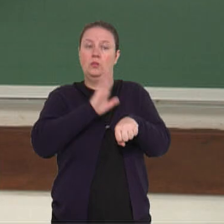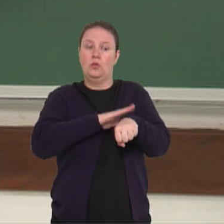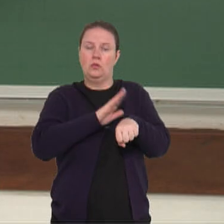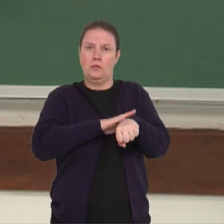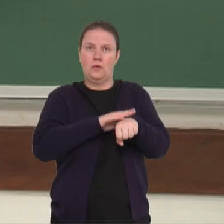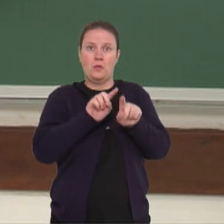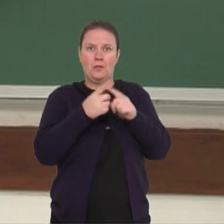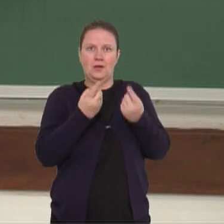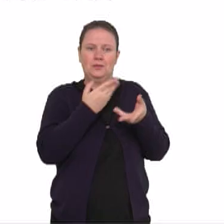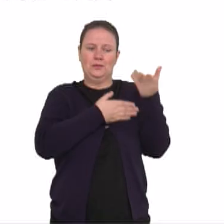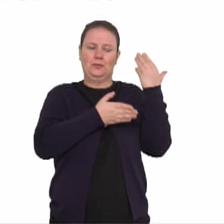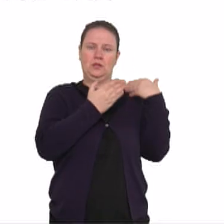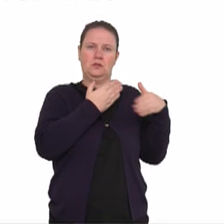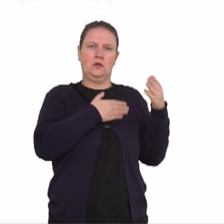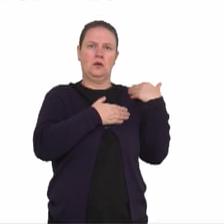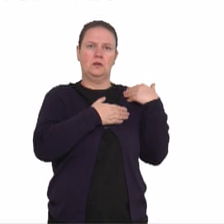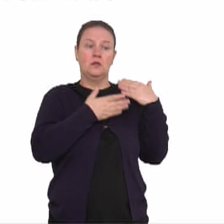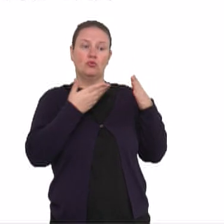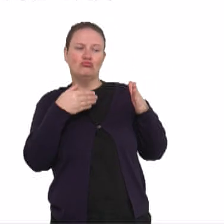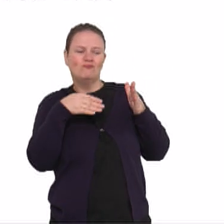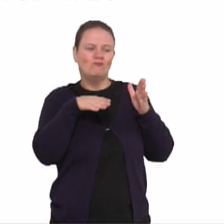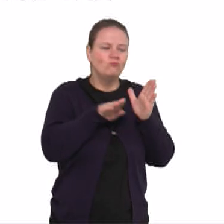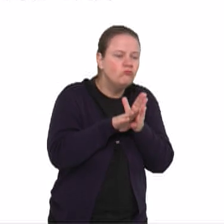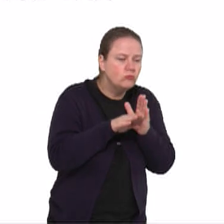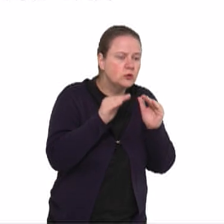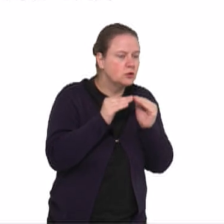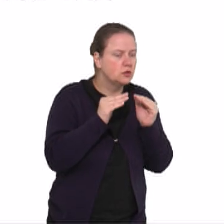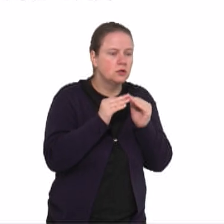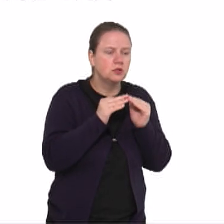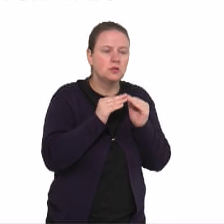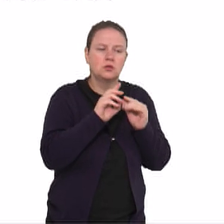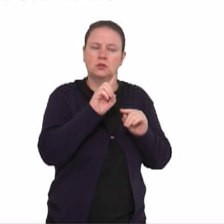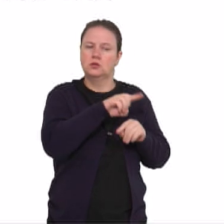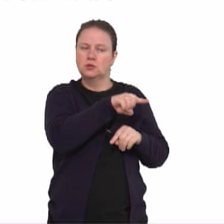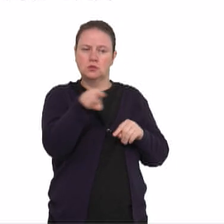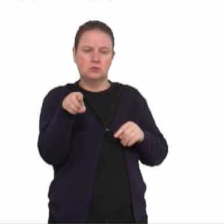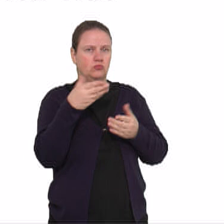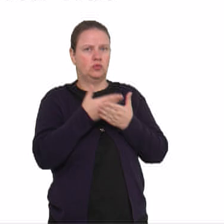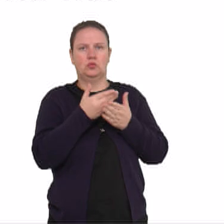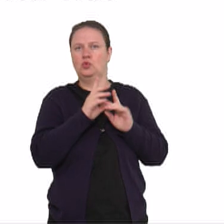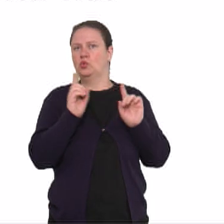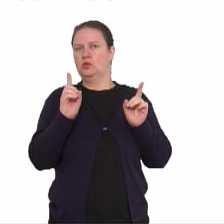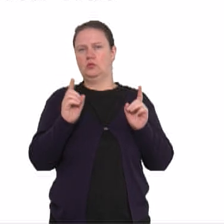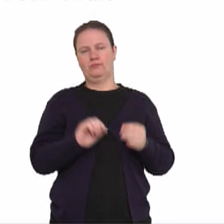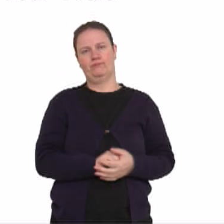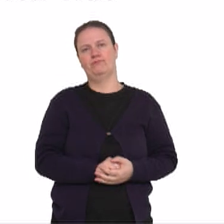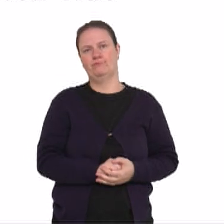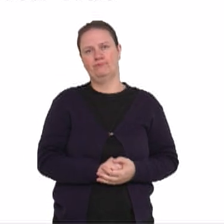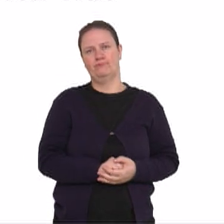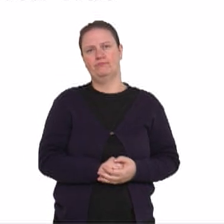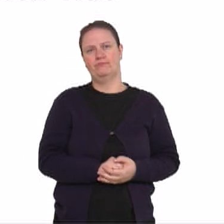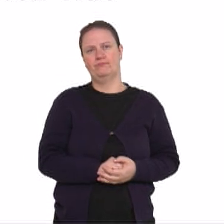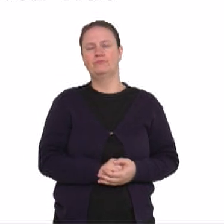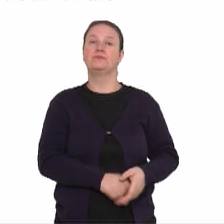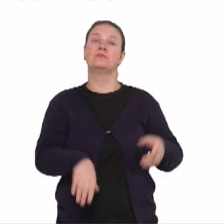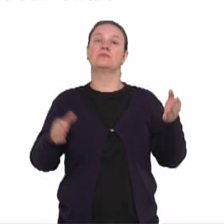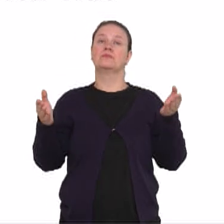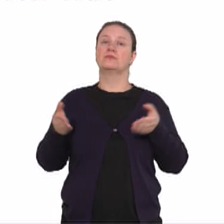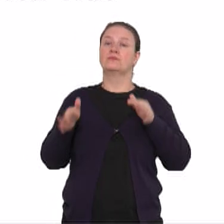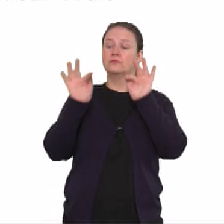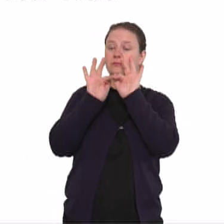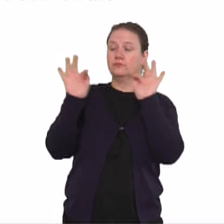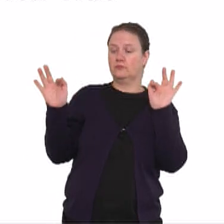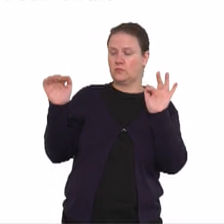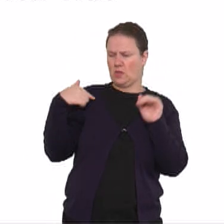passado. We were not playing cards during the class. Ainda bem, né? Nós não